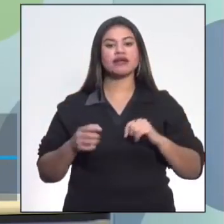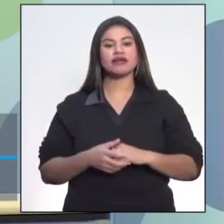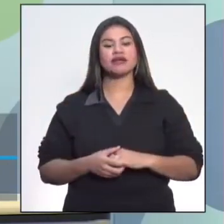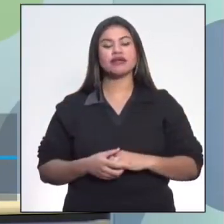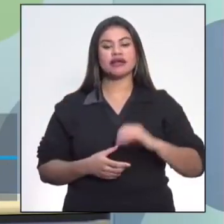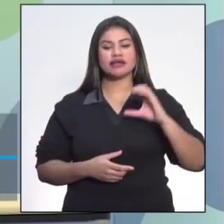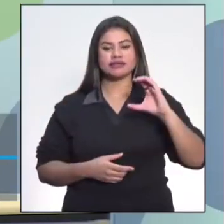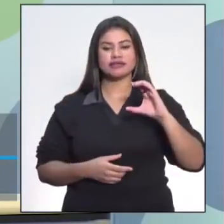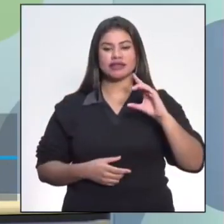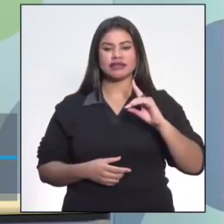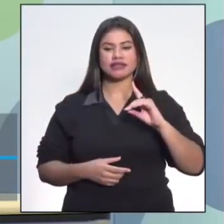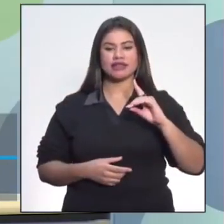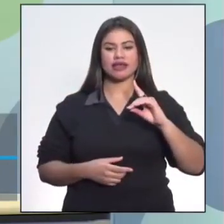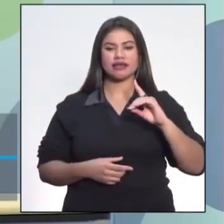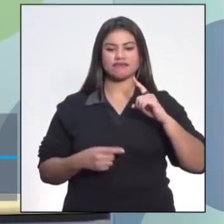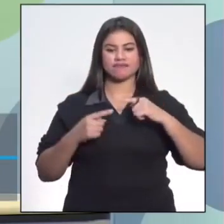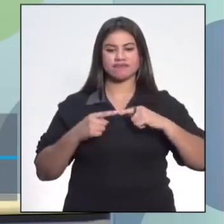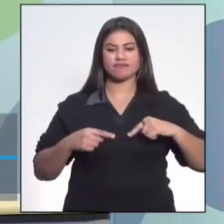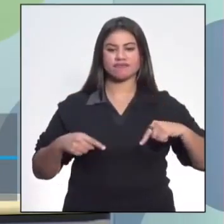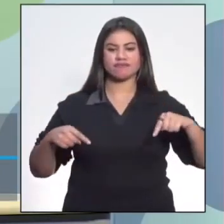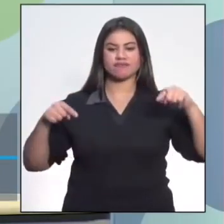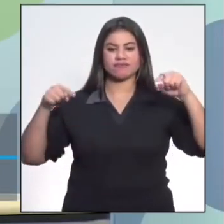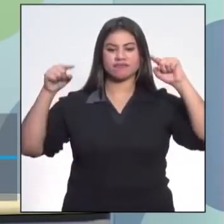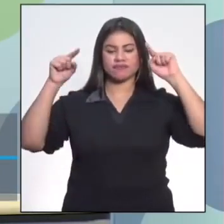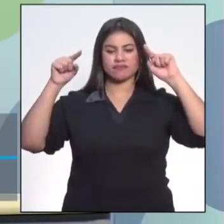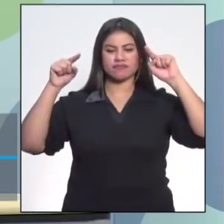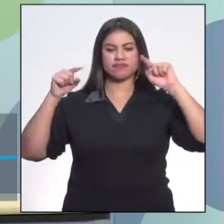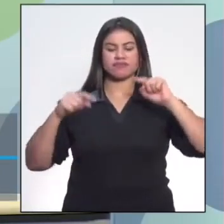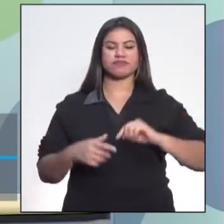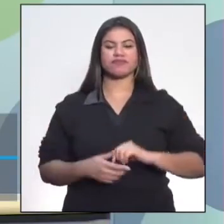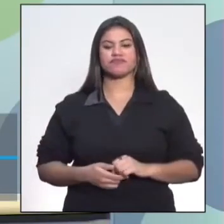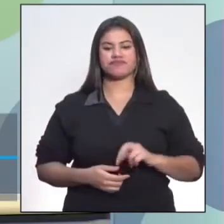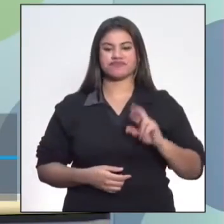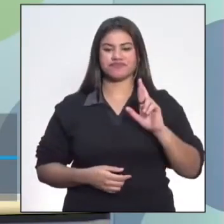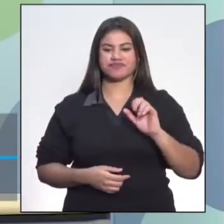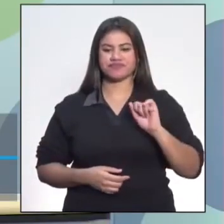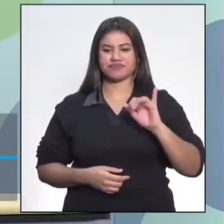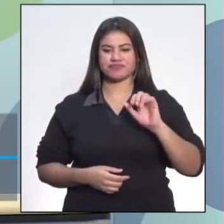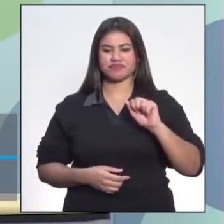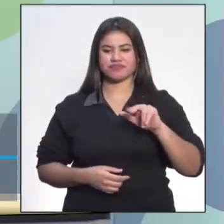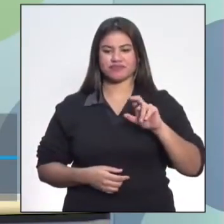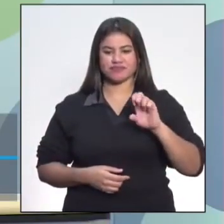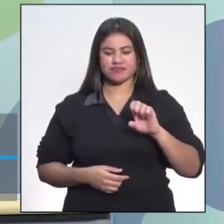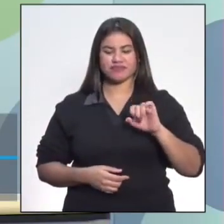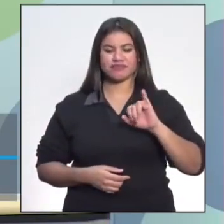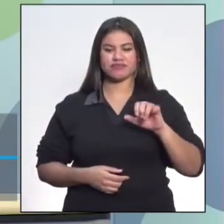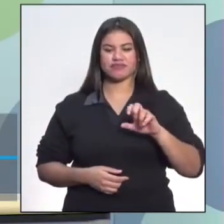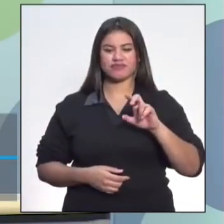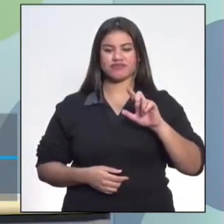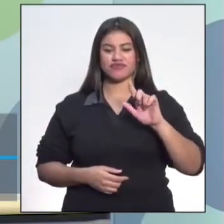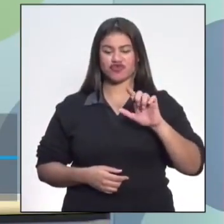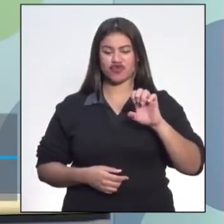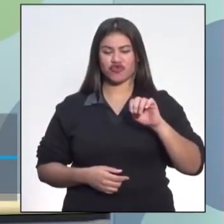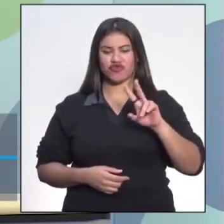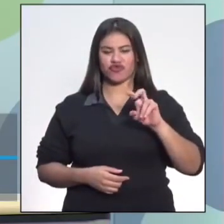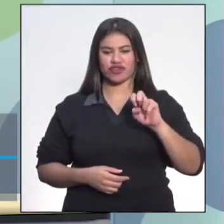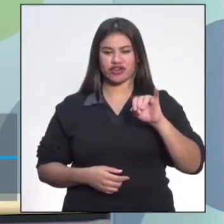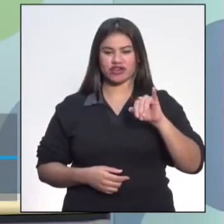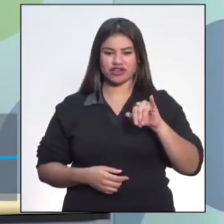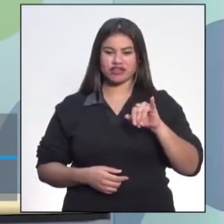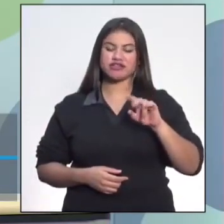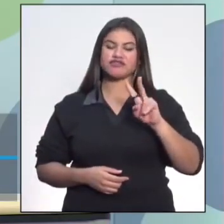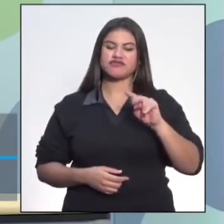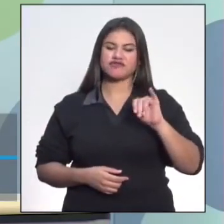D para baixo, como no caso da Rayane, do Giovanni, do Vinícius, da Nayara, do Daniel e do